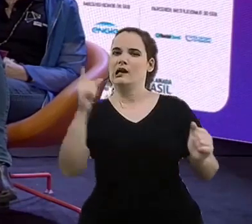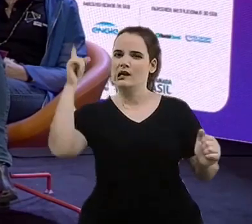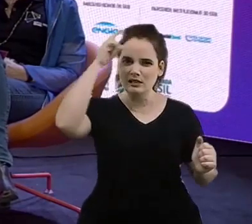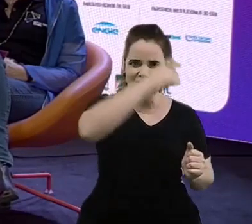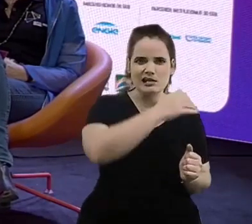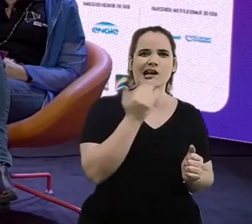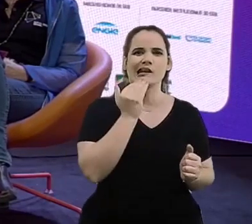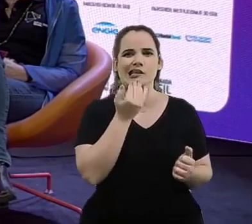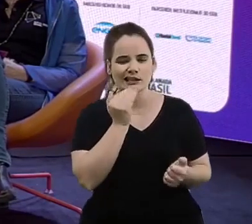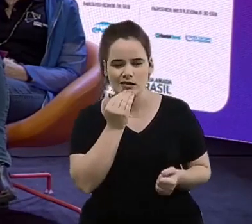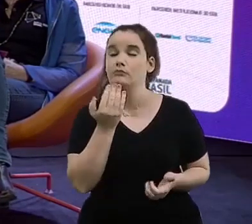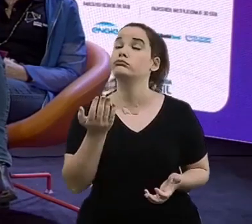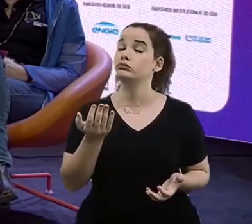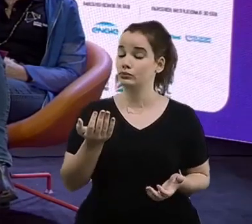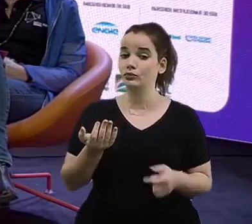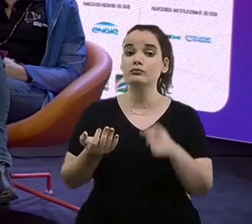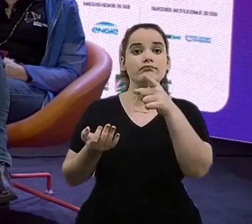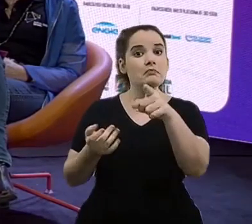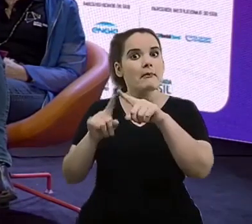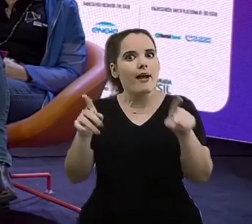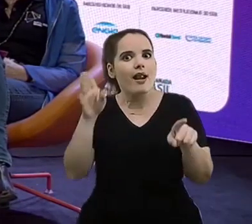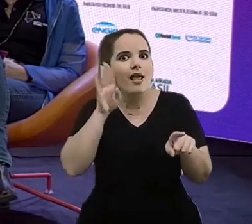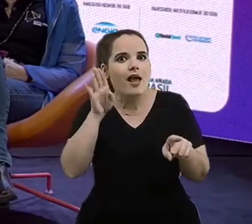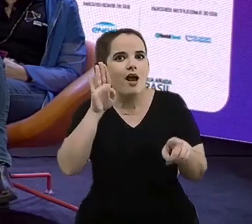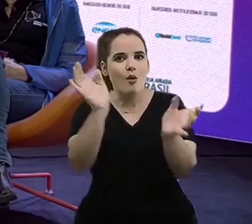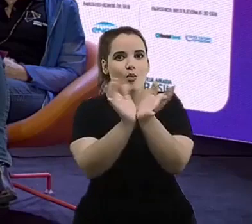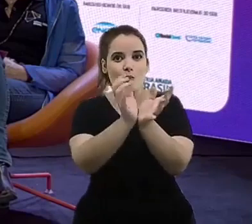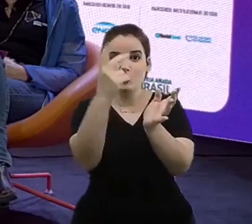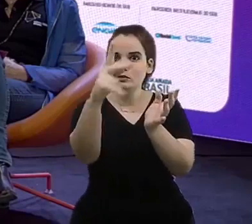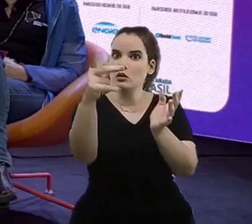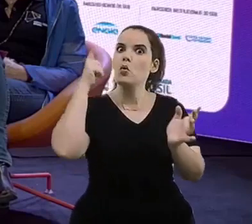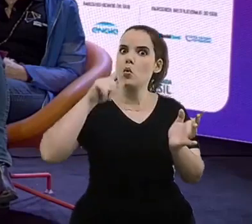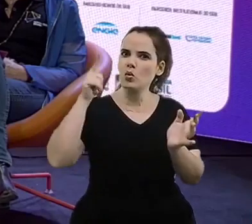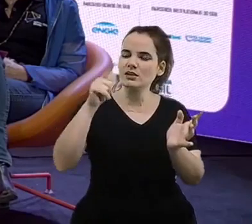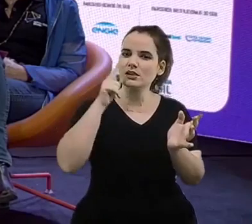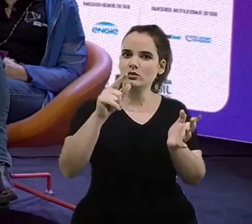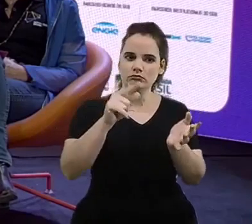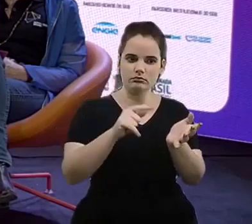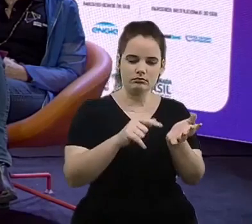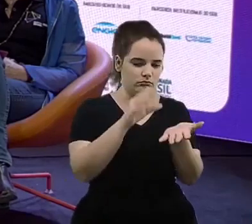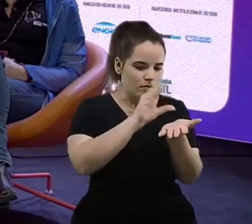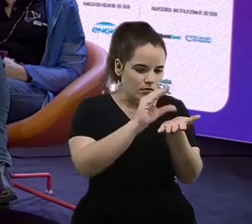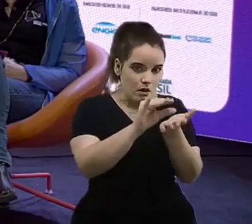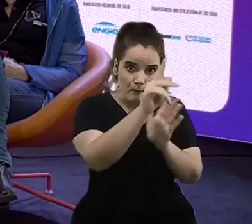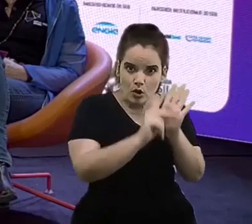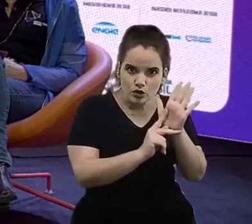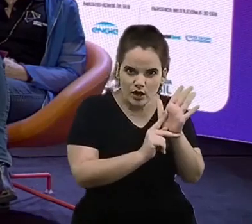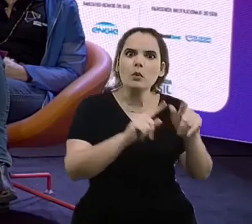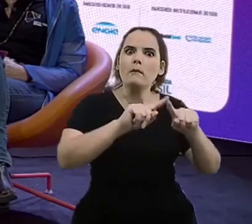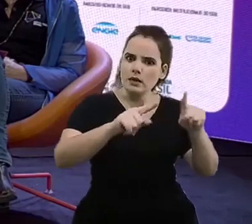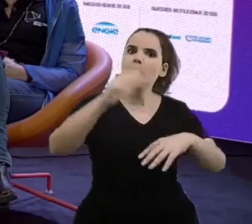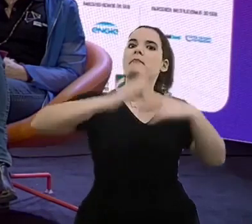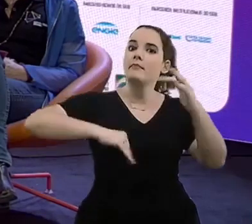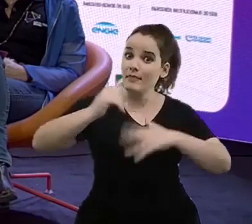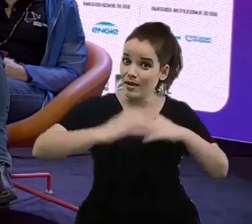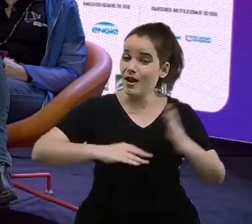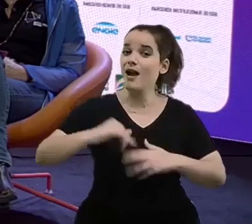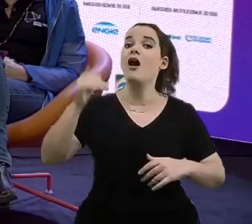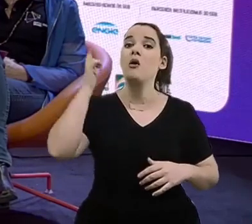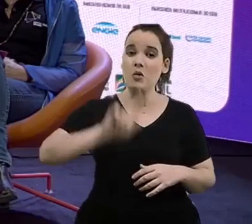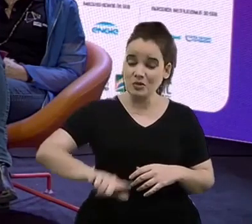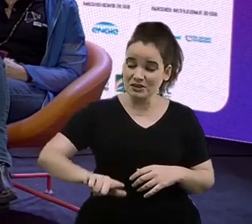aí tirando coisas do papel e desenvolvendo. Eu fico muito feliz, assim, porque eu participei desde o comecinho desse laboratório e é muito legal ver todo mundo